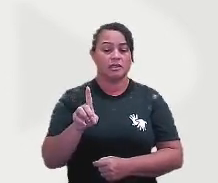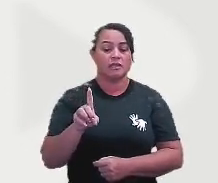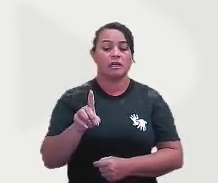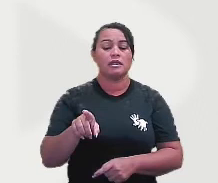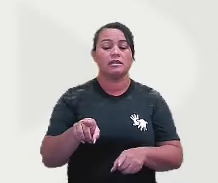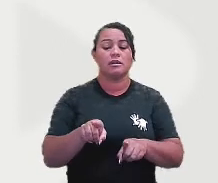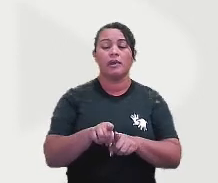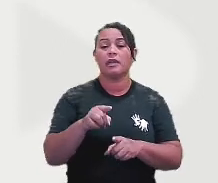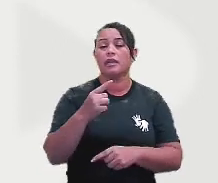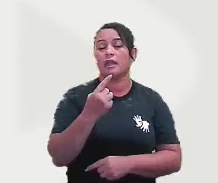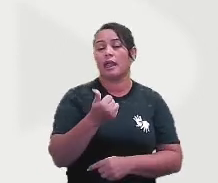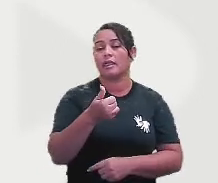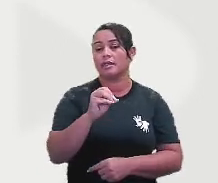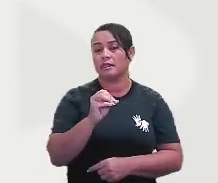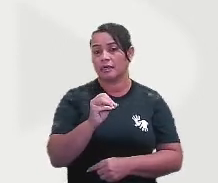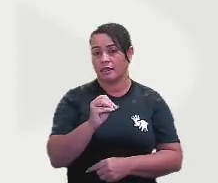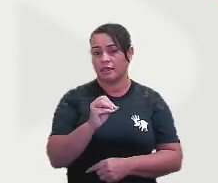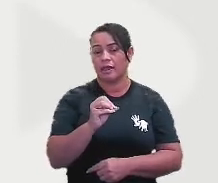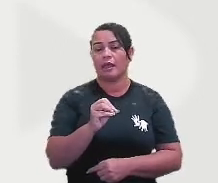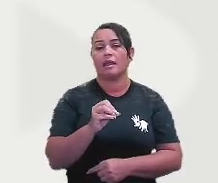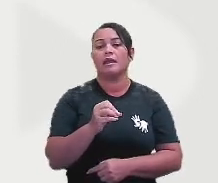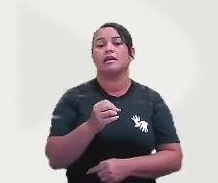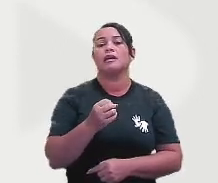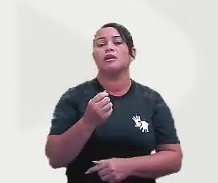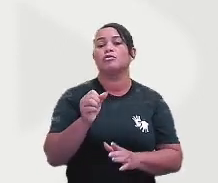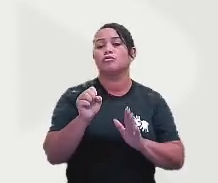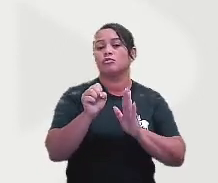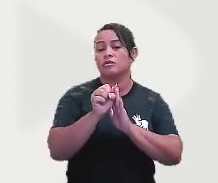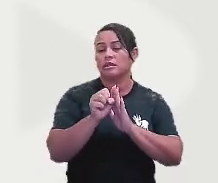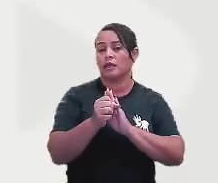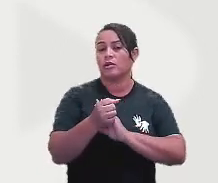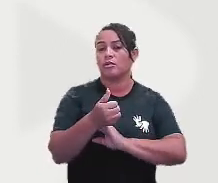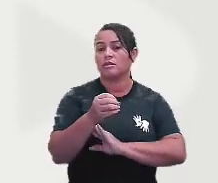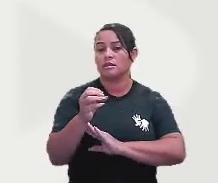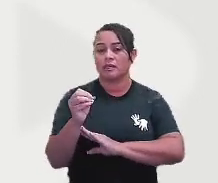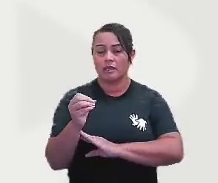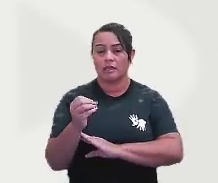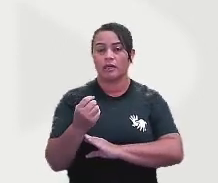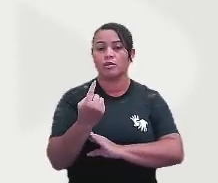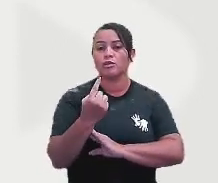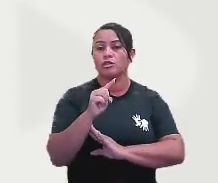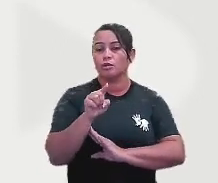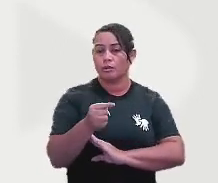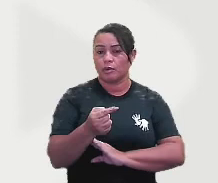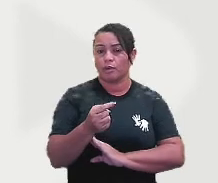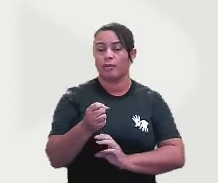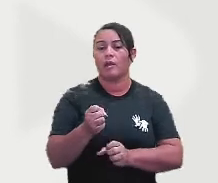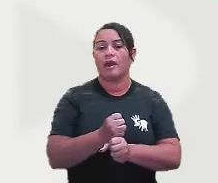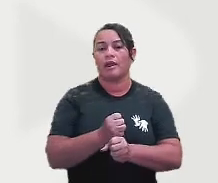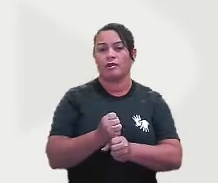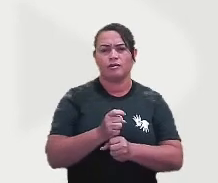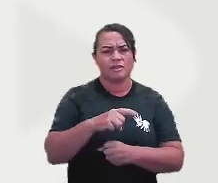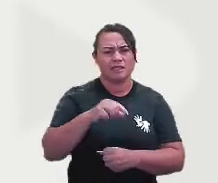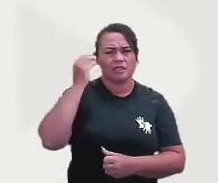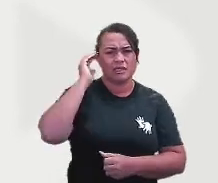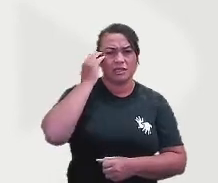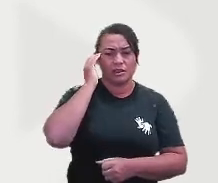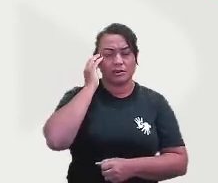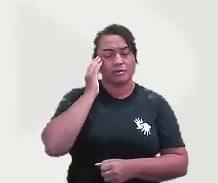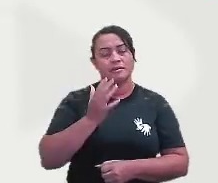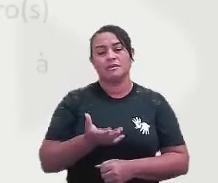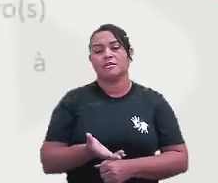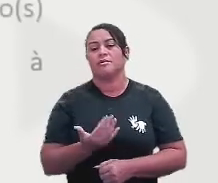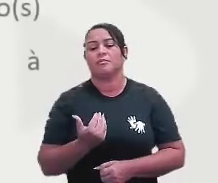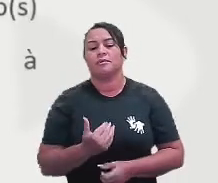década, 10 anos, um século, 100 anos, um milênio, 1000 anos. Beleza? Deu para entender?